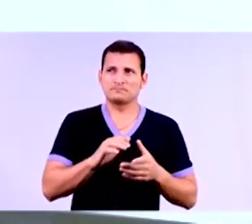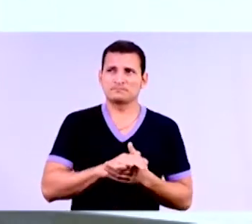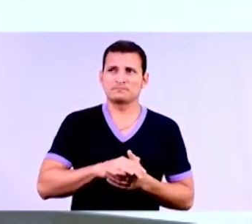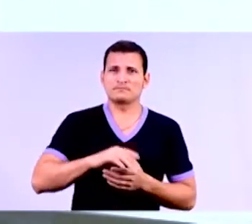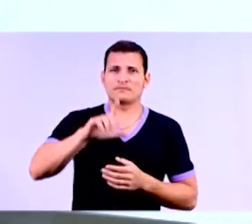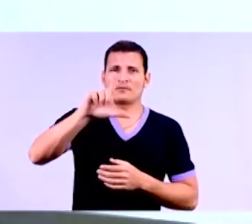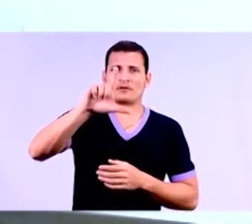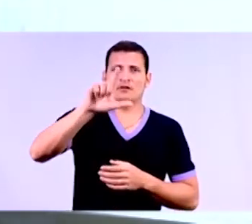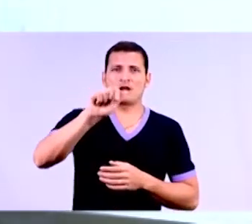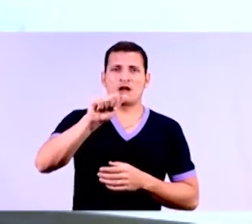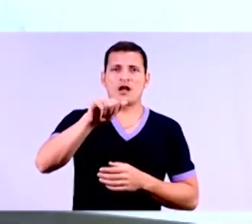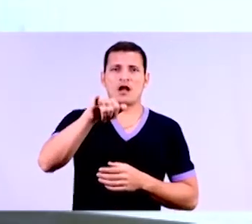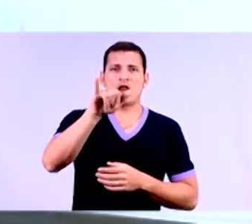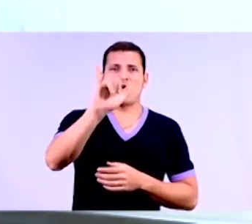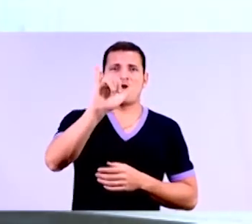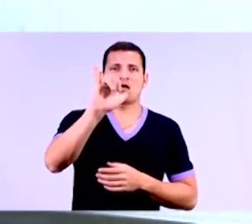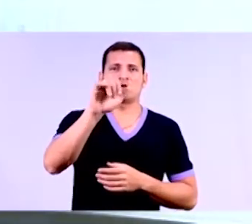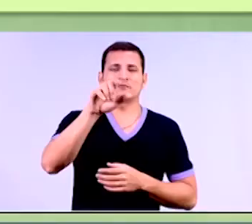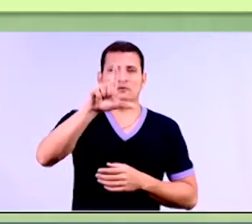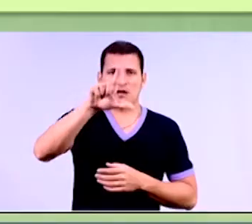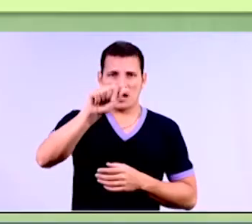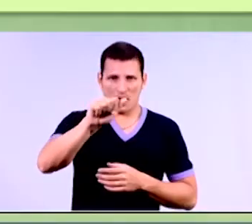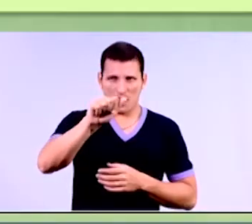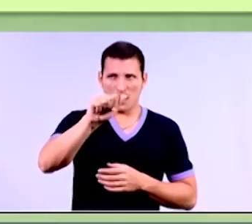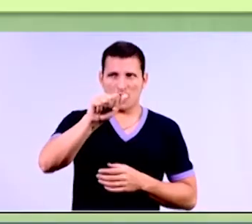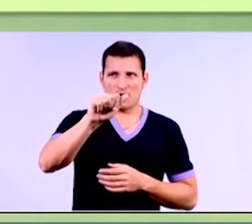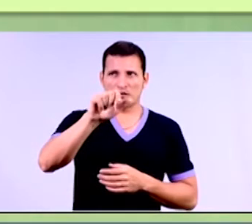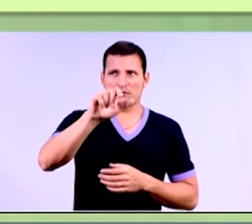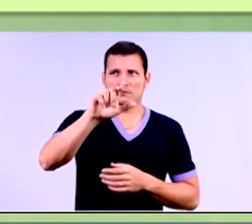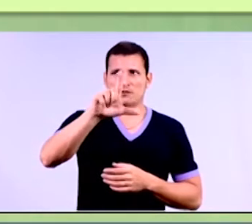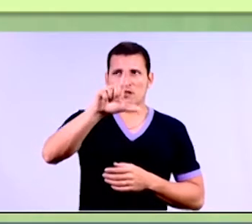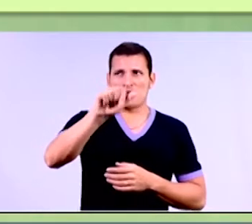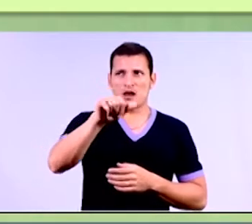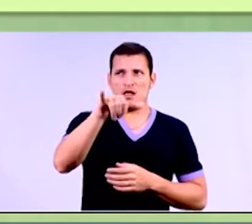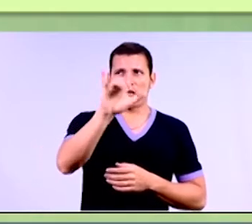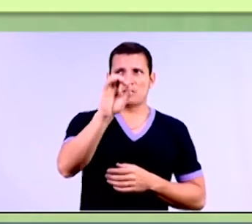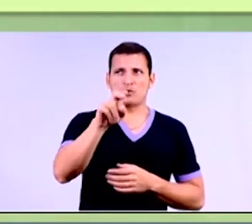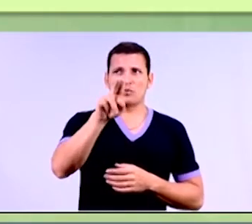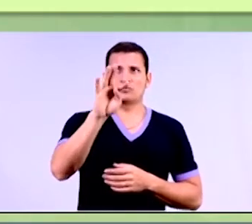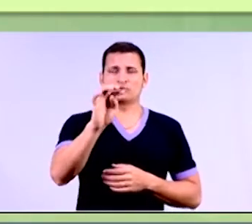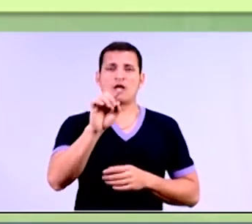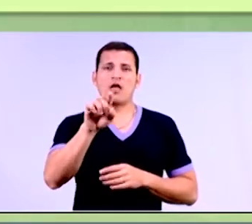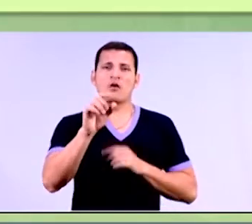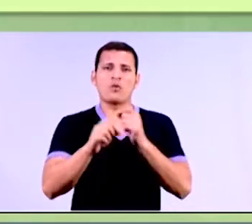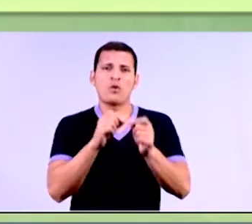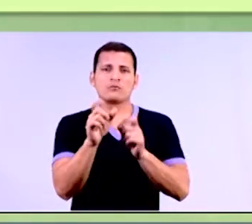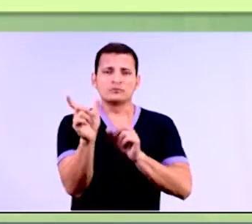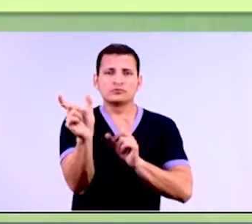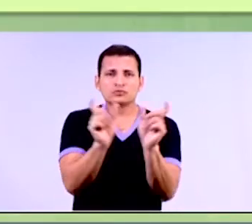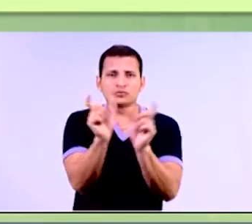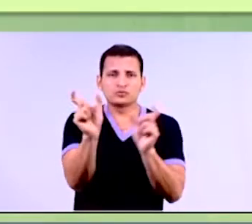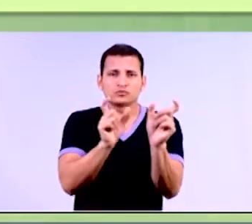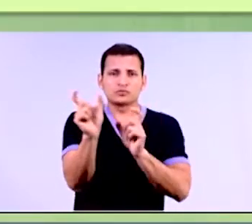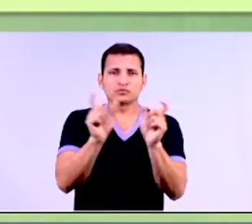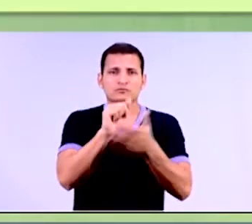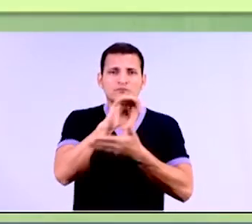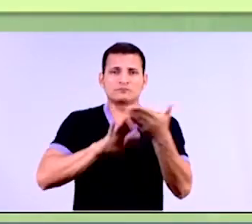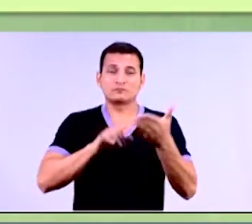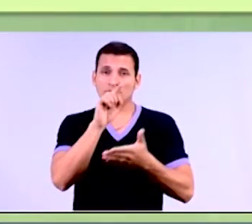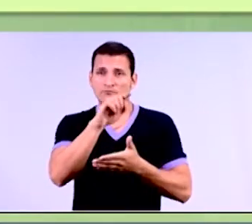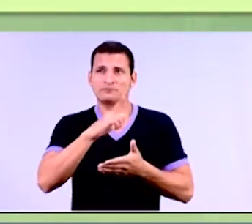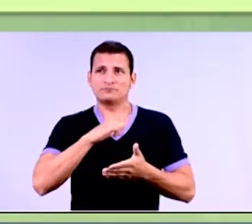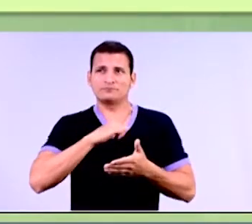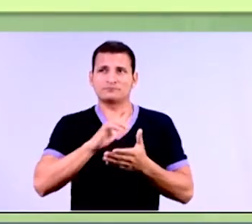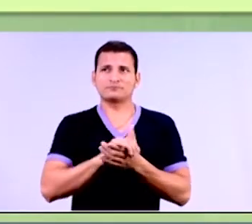layout. Então, o layout, ele vai falar um pouquinho sobre como é que é a estrutura do texto. Então, aqui diz o seguinte no slide,